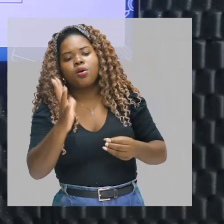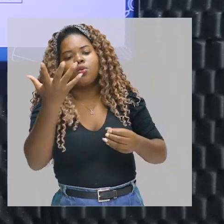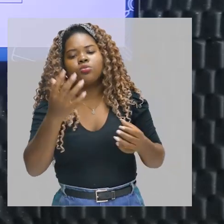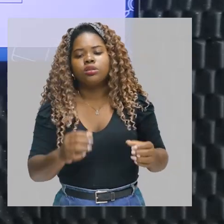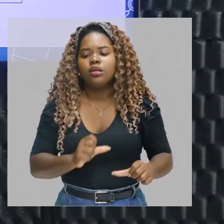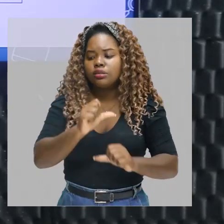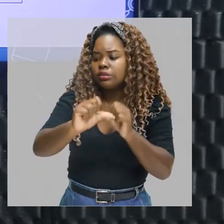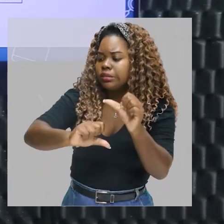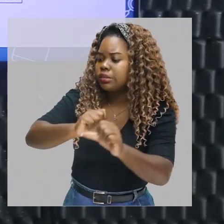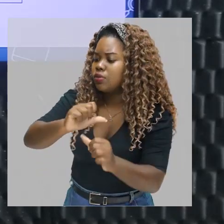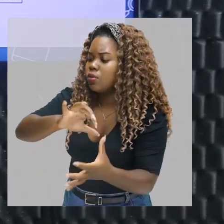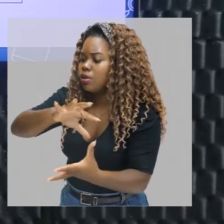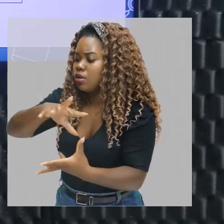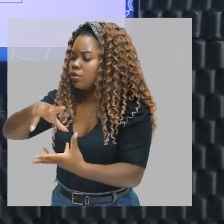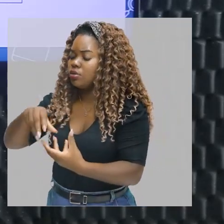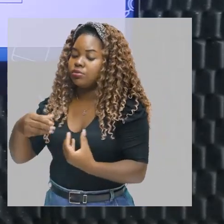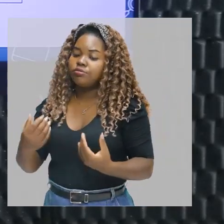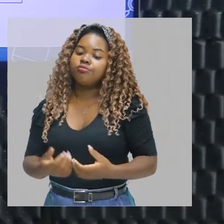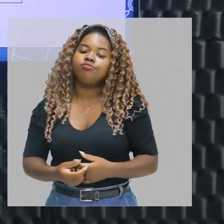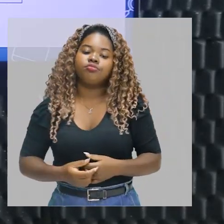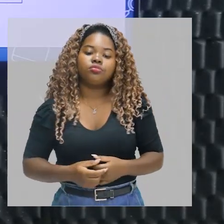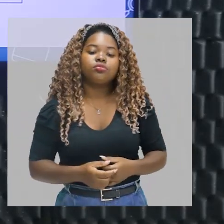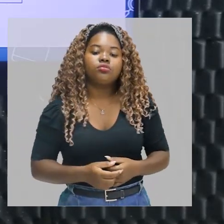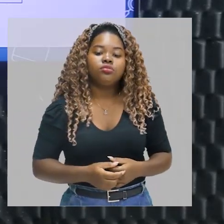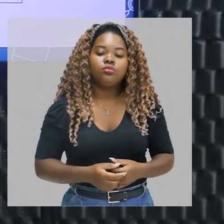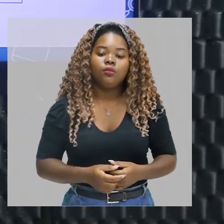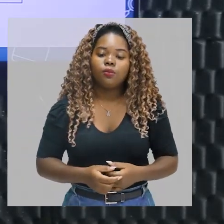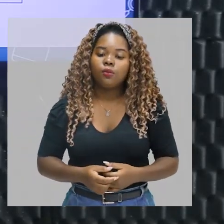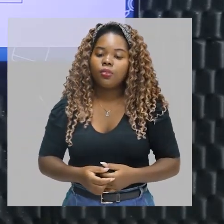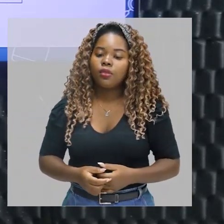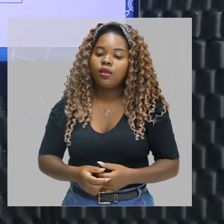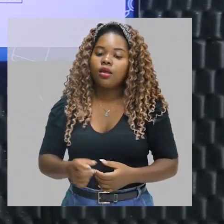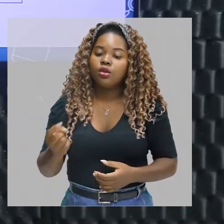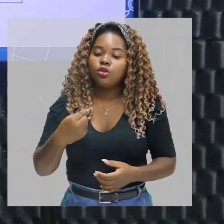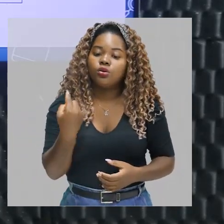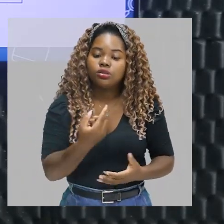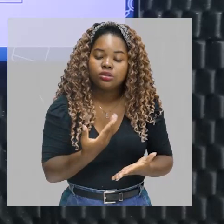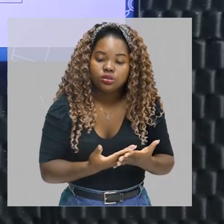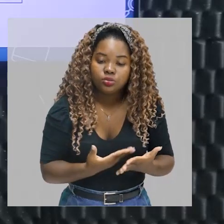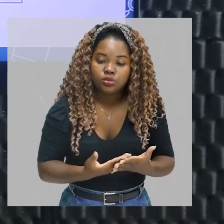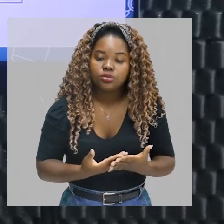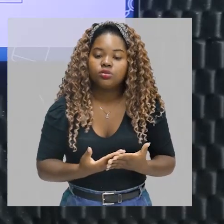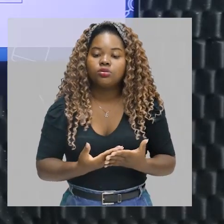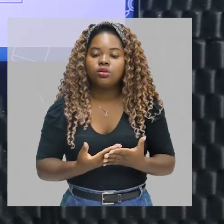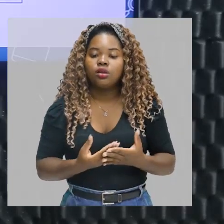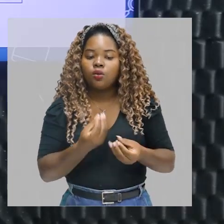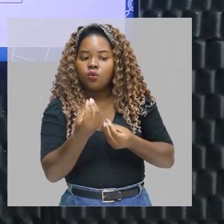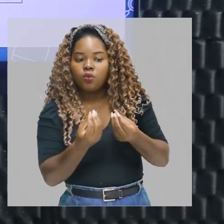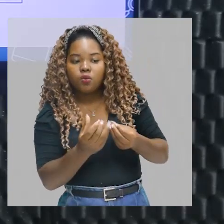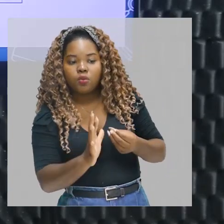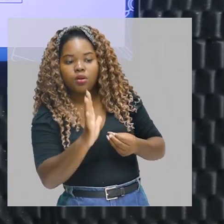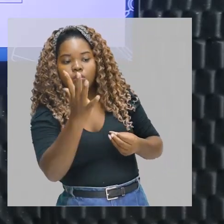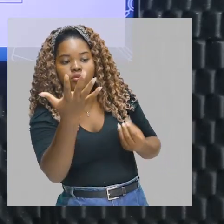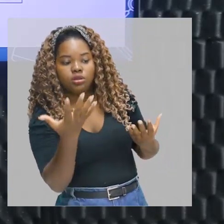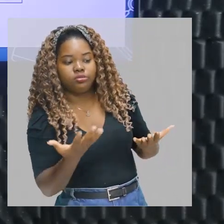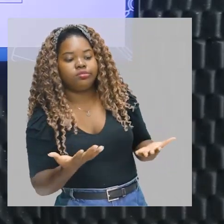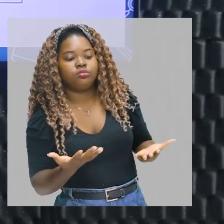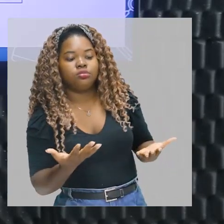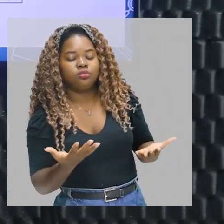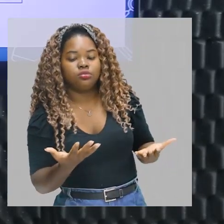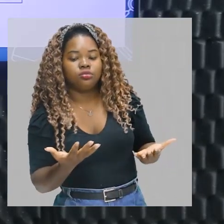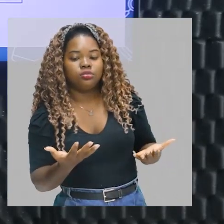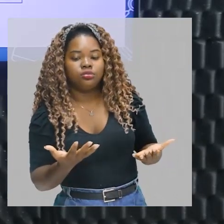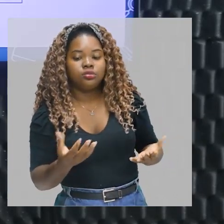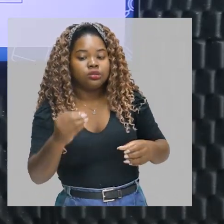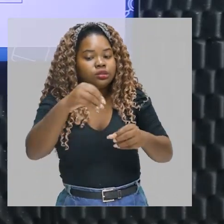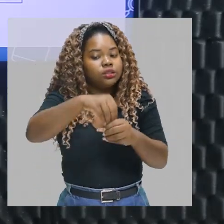vai, tá ok? O certo é que nós estamos estudando de que forma ele funciona, tá certo?